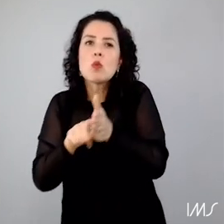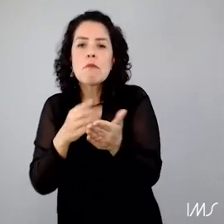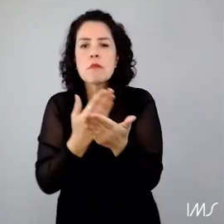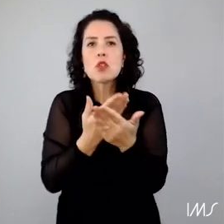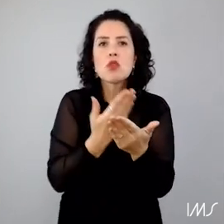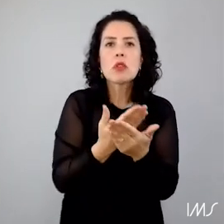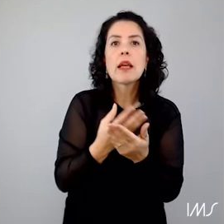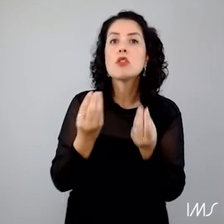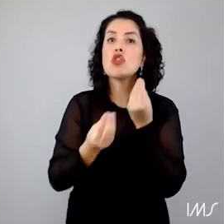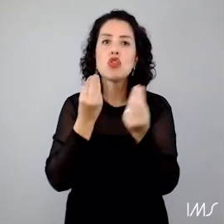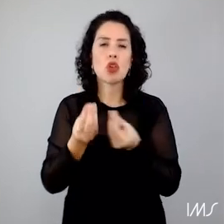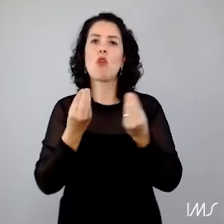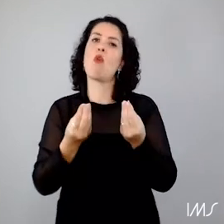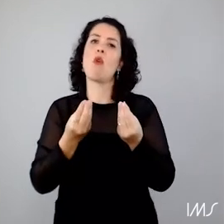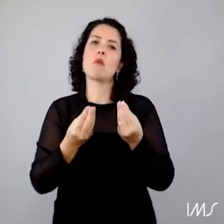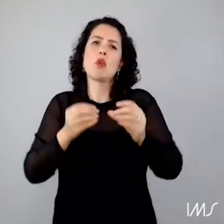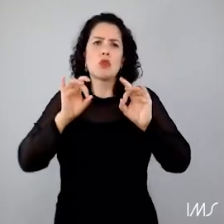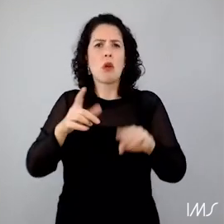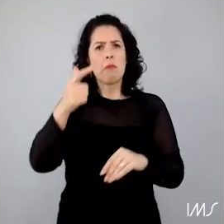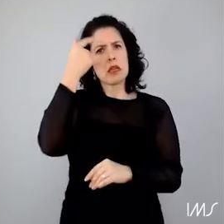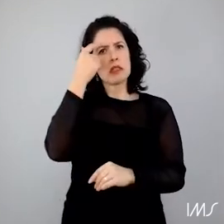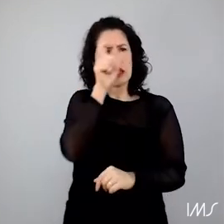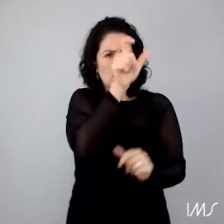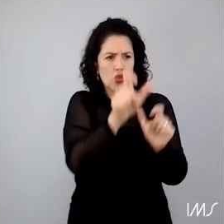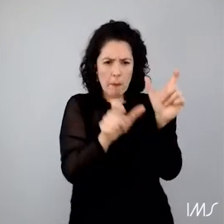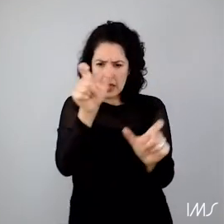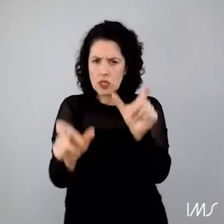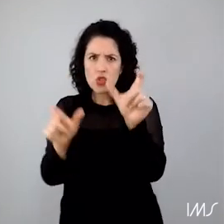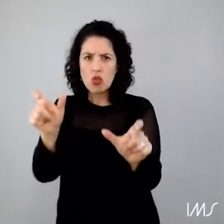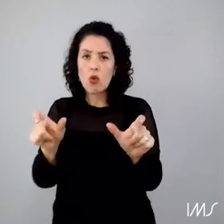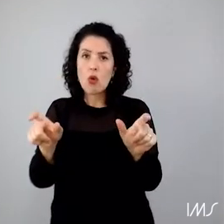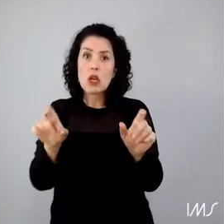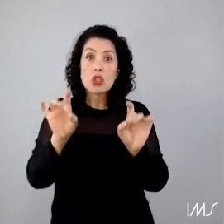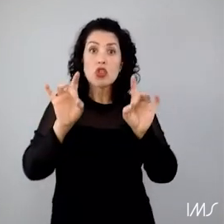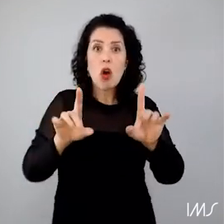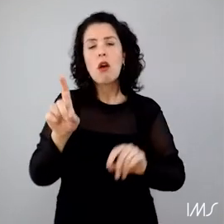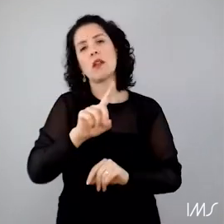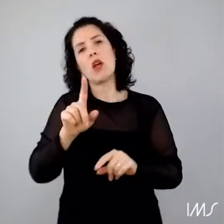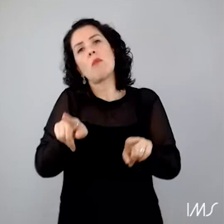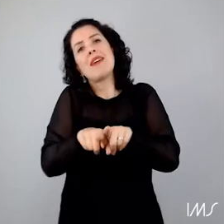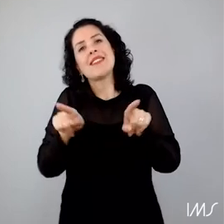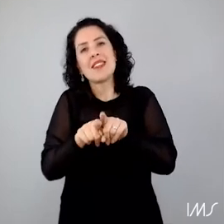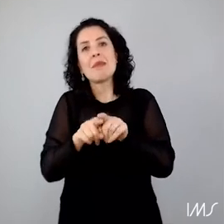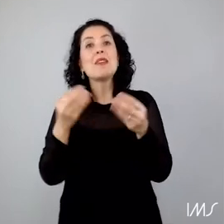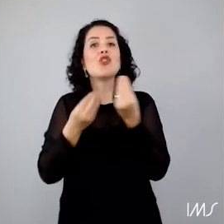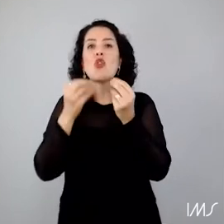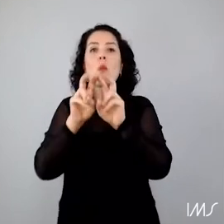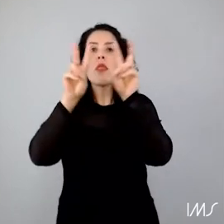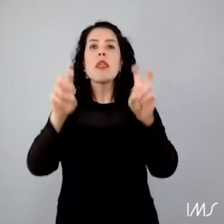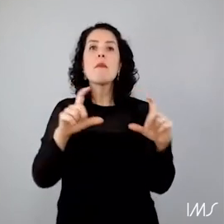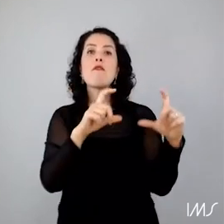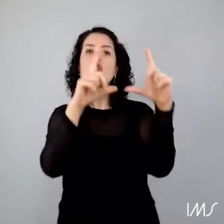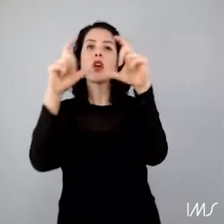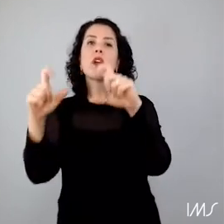essa densidade, esse papel, não só de indivíduos, mas como de um circuito amplo, que pensou a fotografia nesses